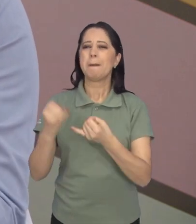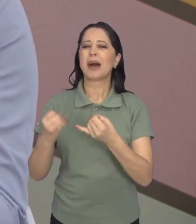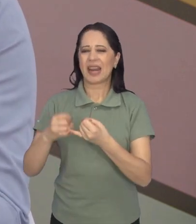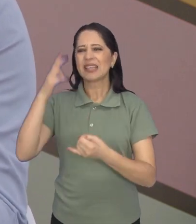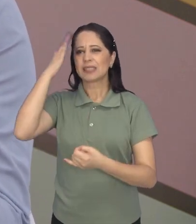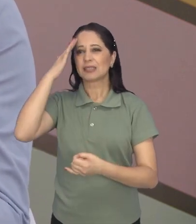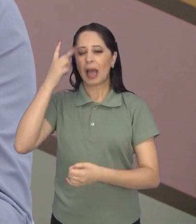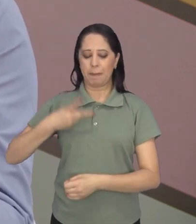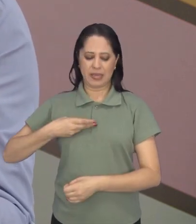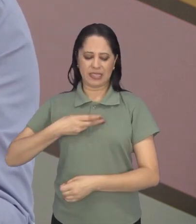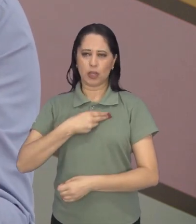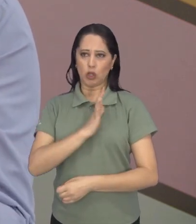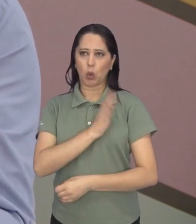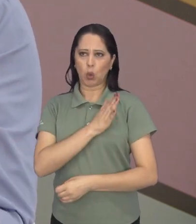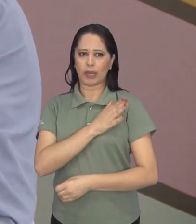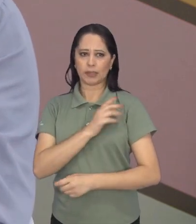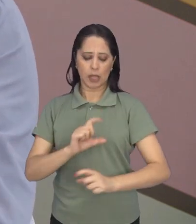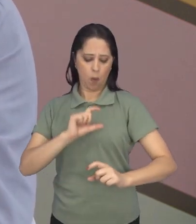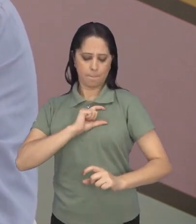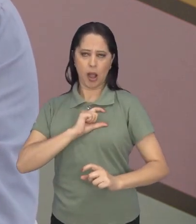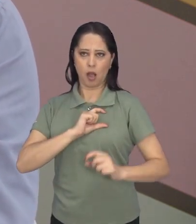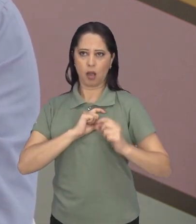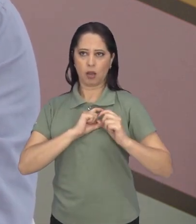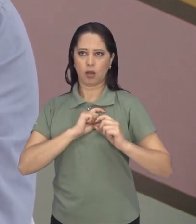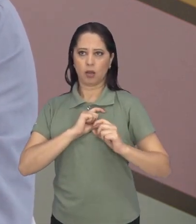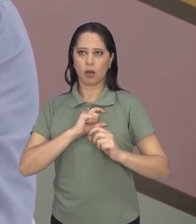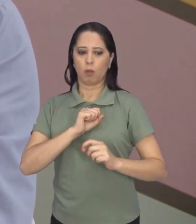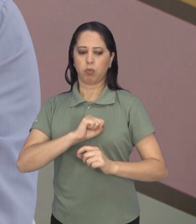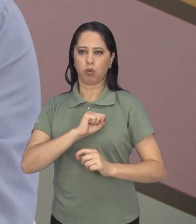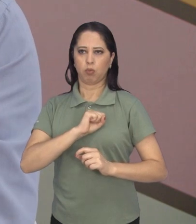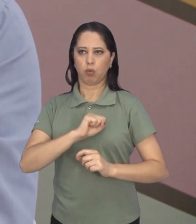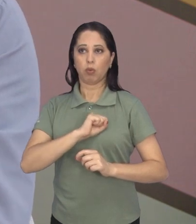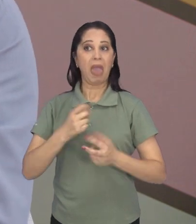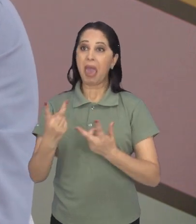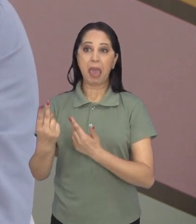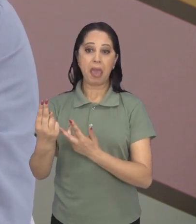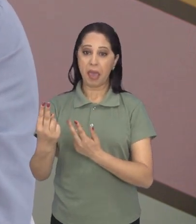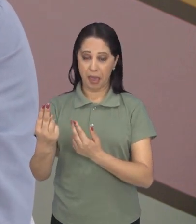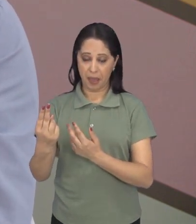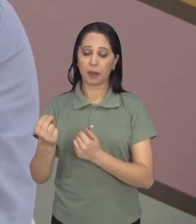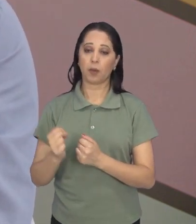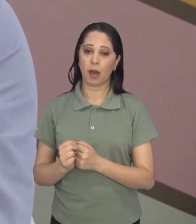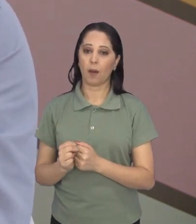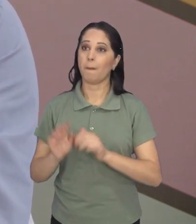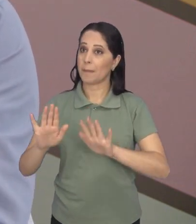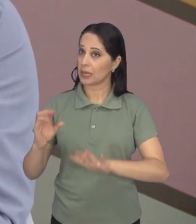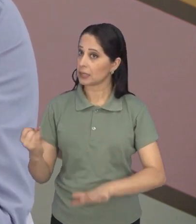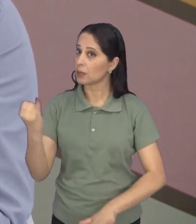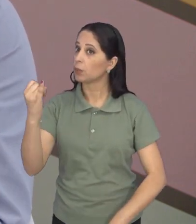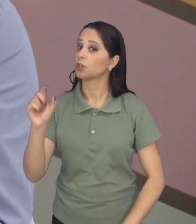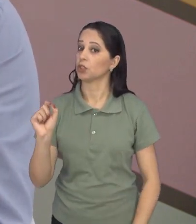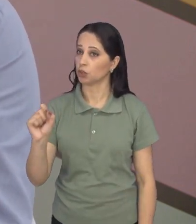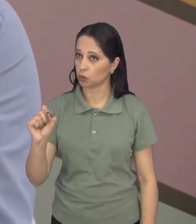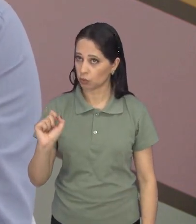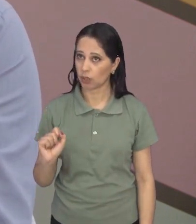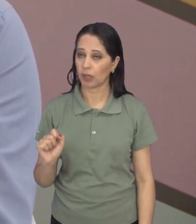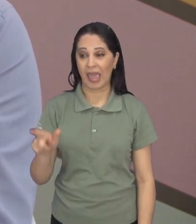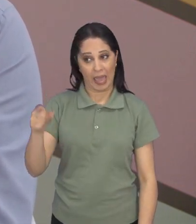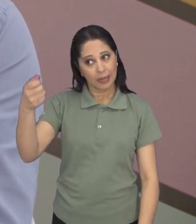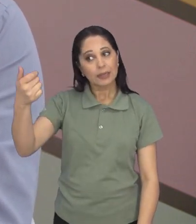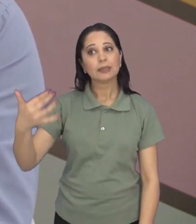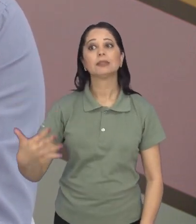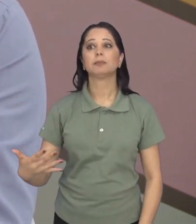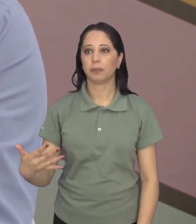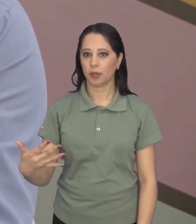é como se fosse uma cirurgia de marca-passo mesmo, tem um gerador de marca-passo que é colocado, o eletrodo fica por dentro da pele, mas é importante